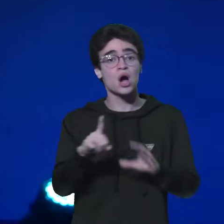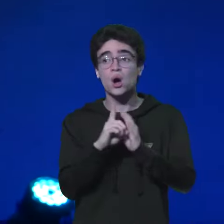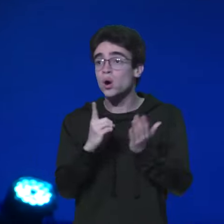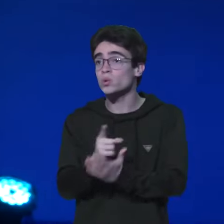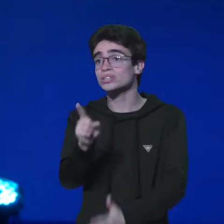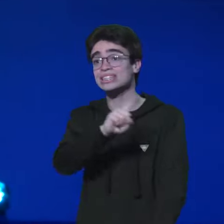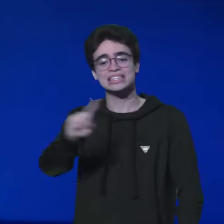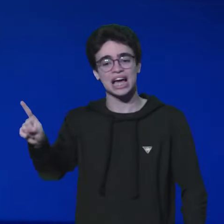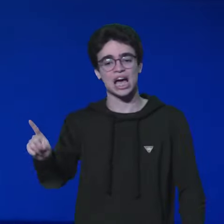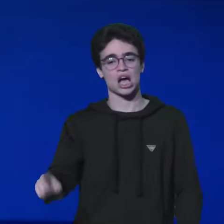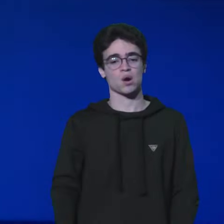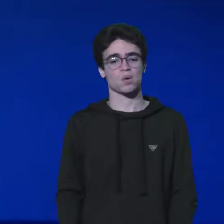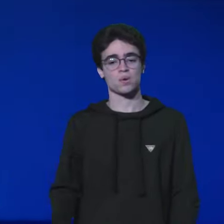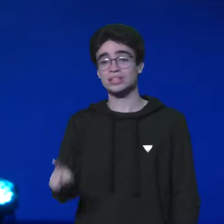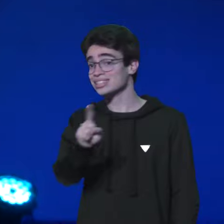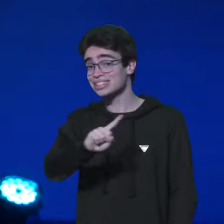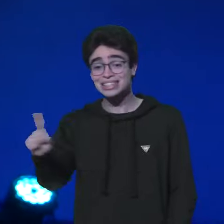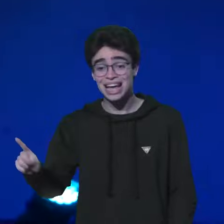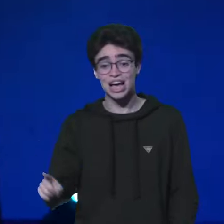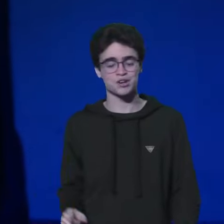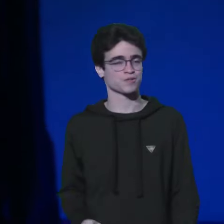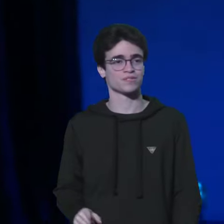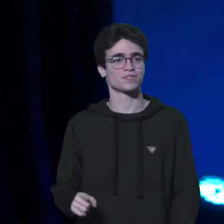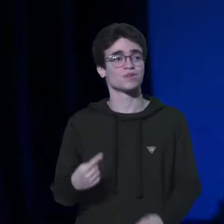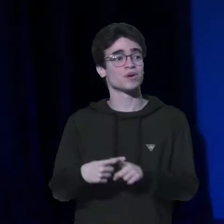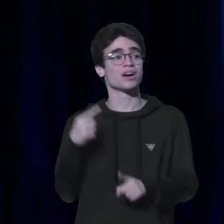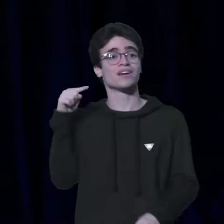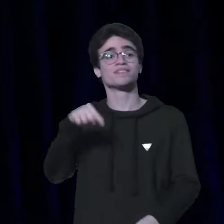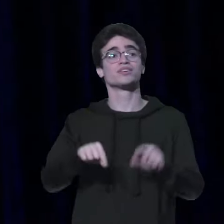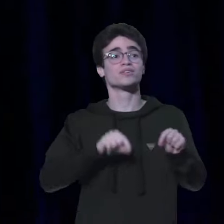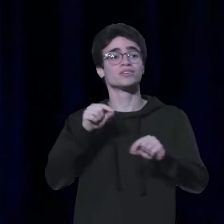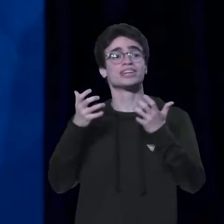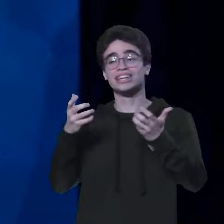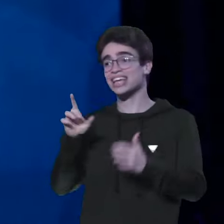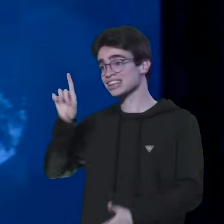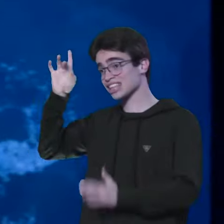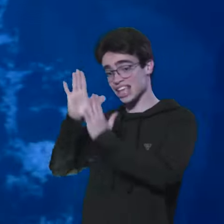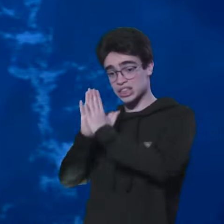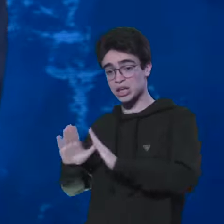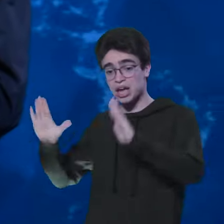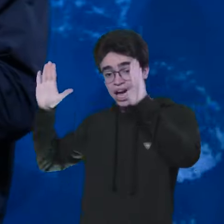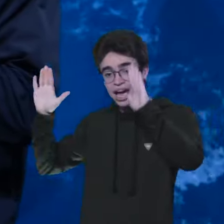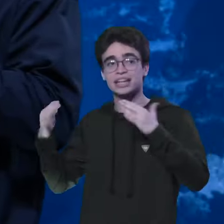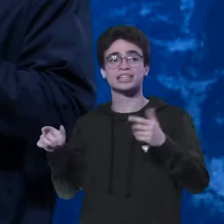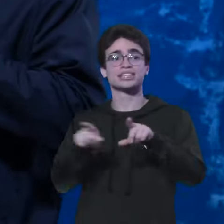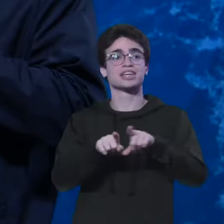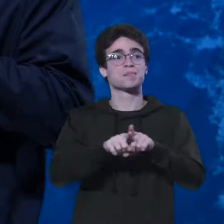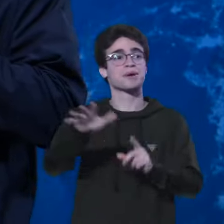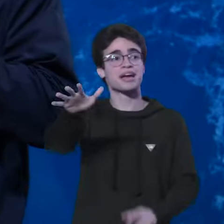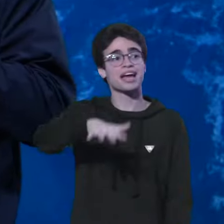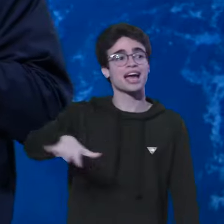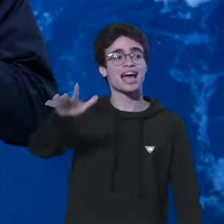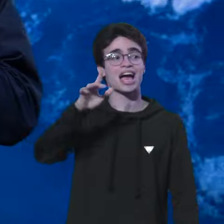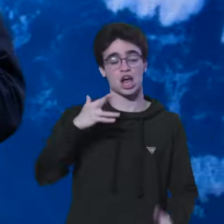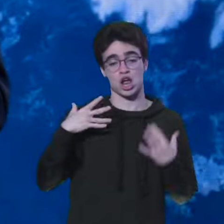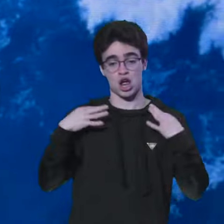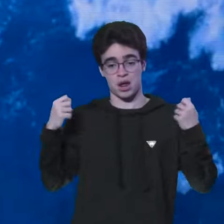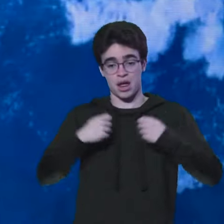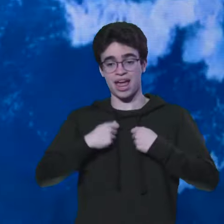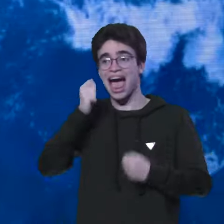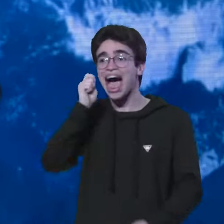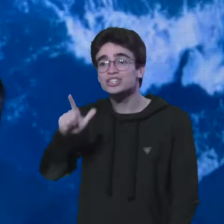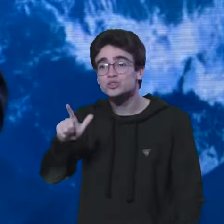Não! Não é lugar para isso, querido. Nós estamos aqui para adorar a Deus. E esse povo de azul que está ao seu redor, azul e preto, você